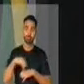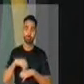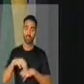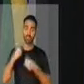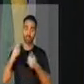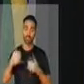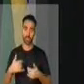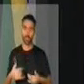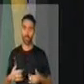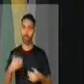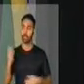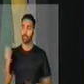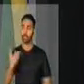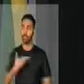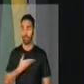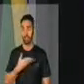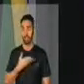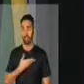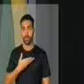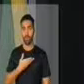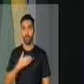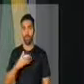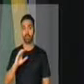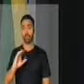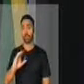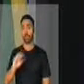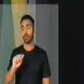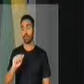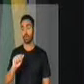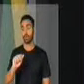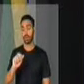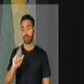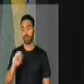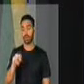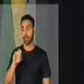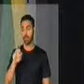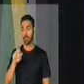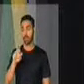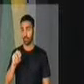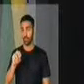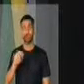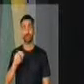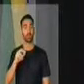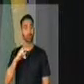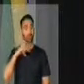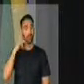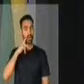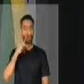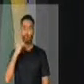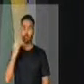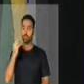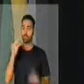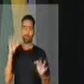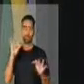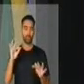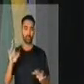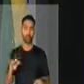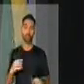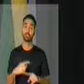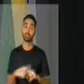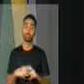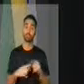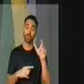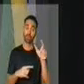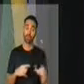ao meu amigo Cardeiro Arnoux, o meu abraço, e dizer que para a Paraíba é uma honra ter um quadro como você,